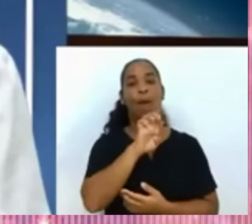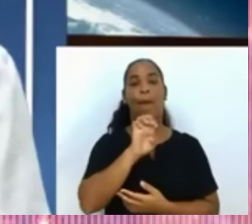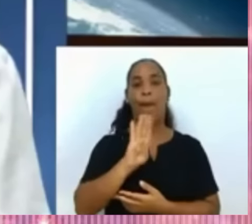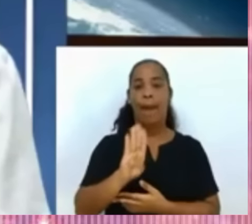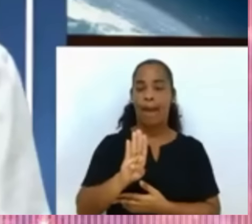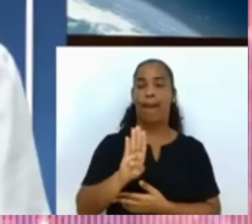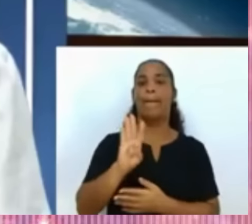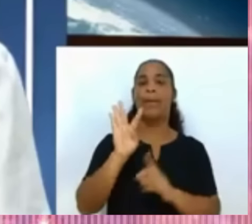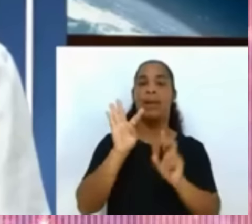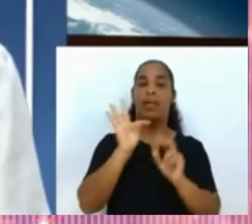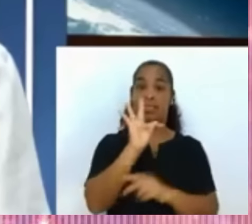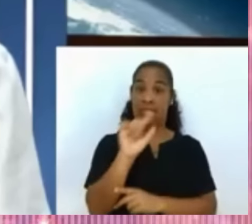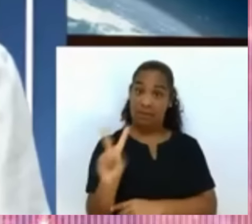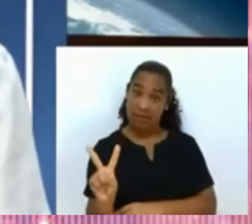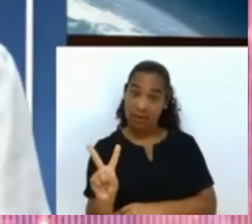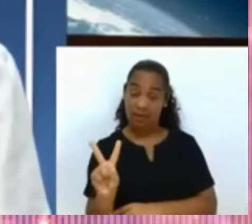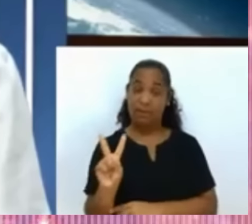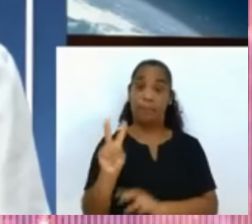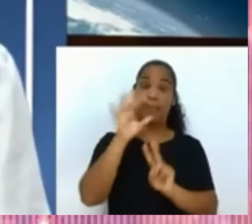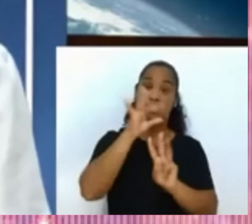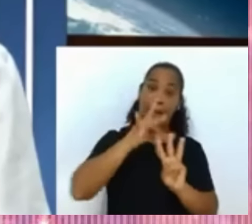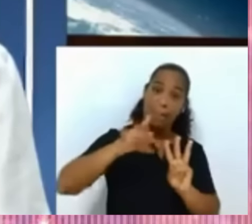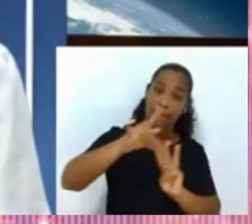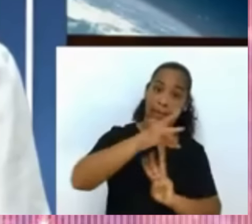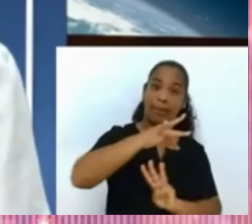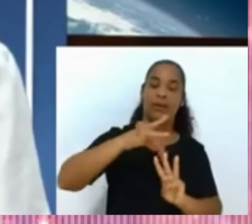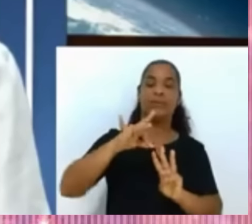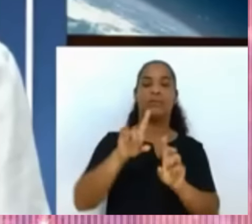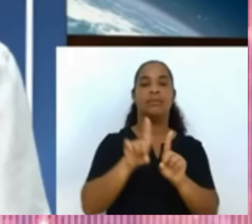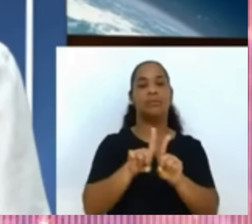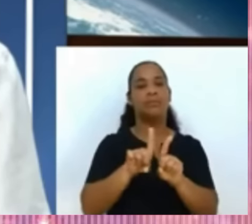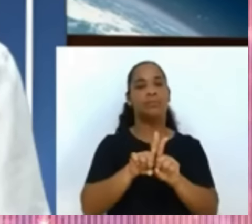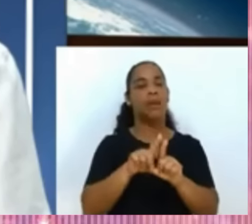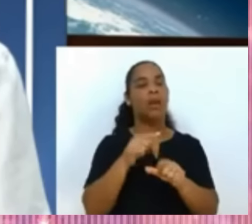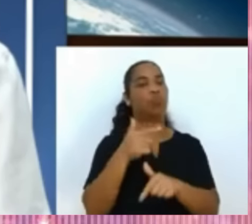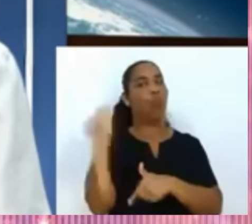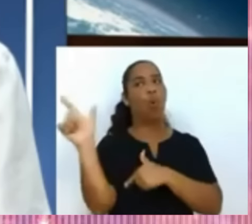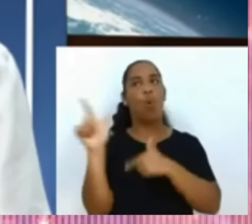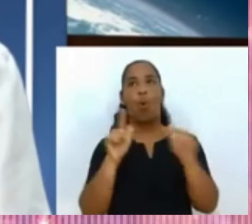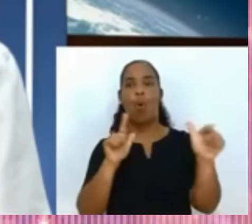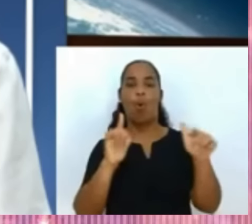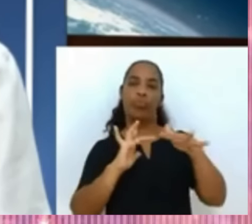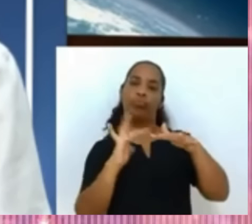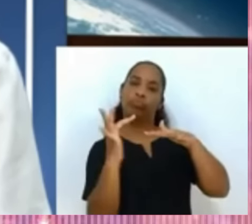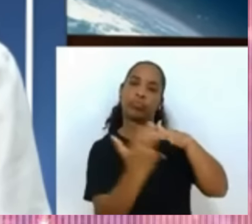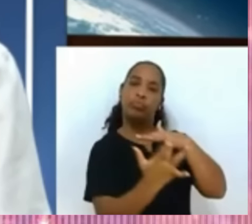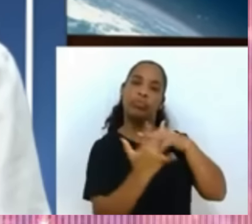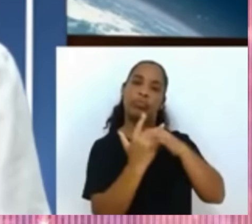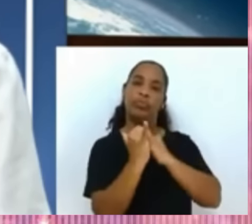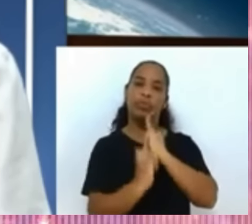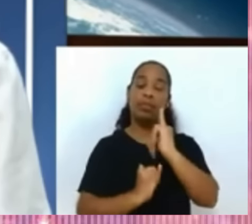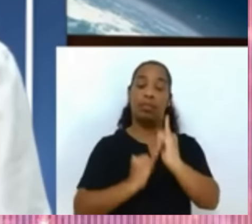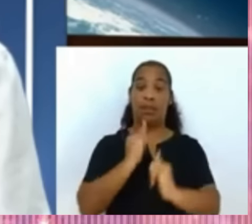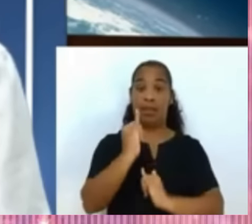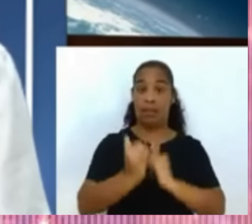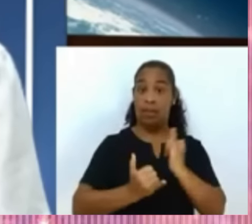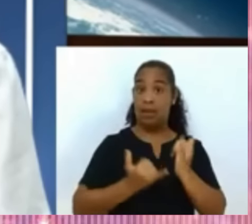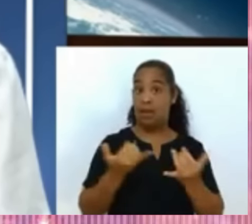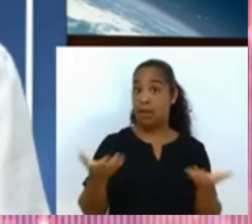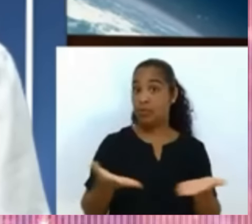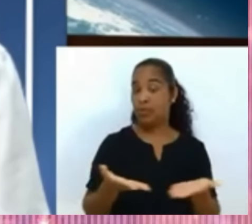do caminho e de outros veículos da internet neste momento